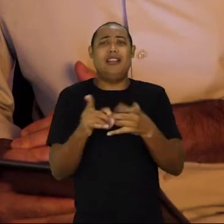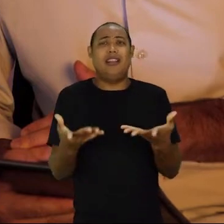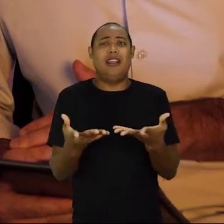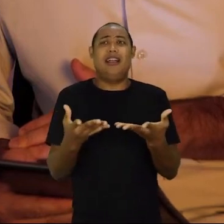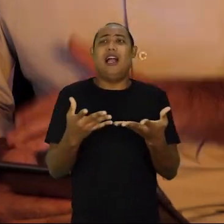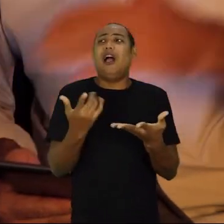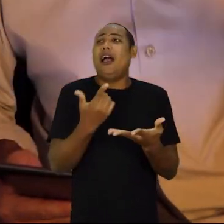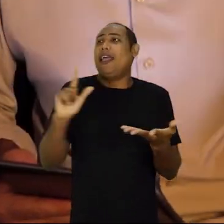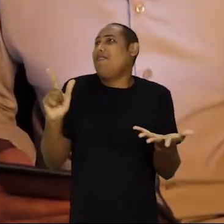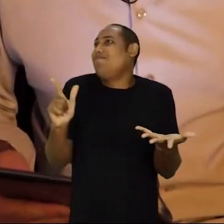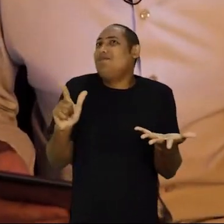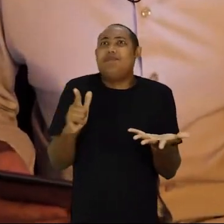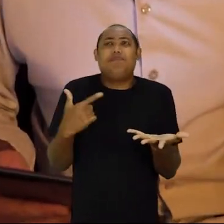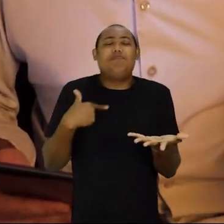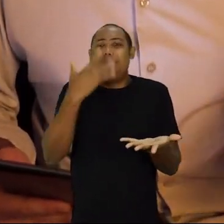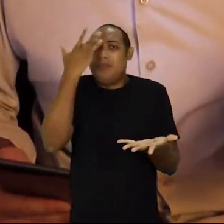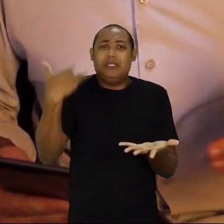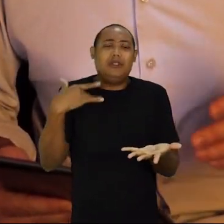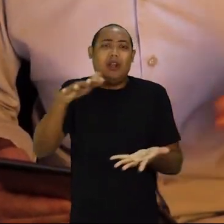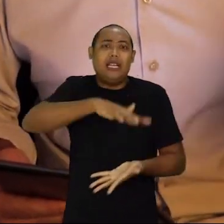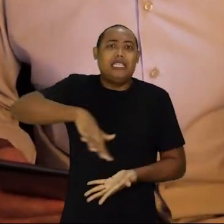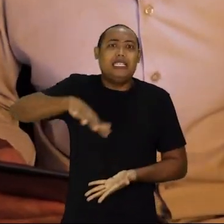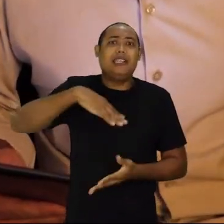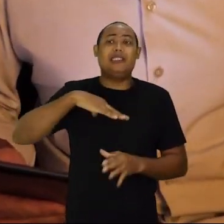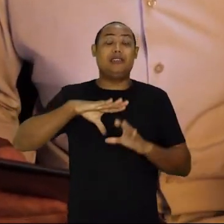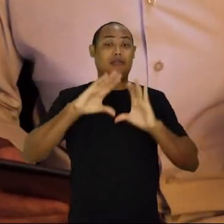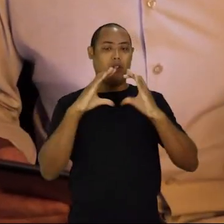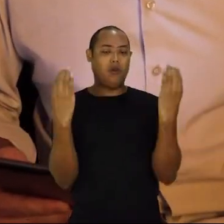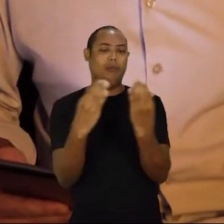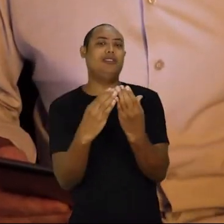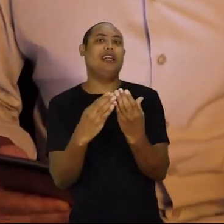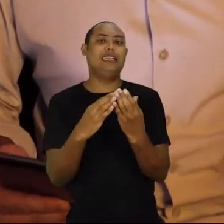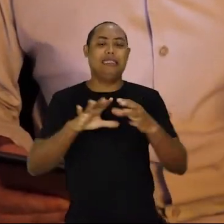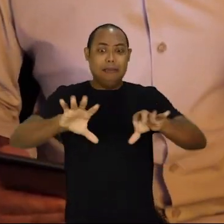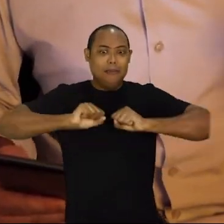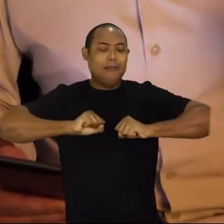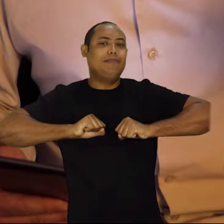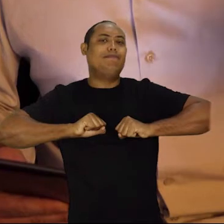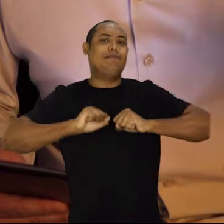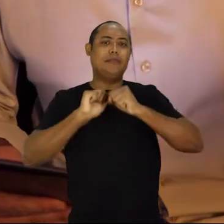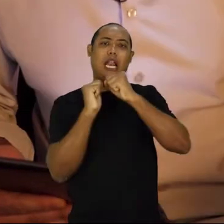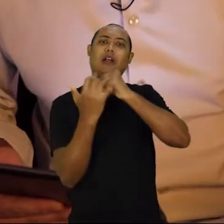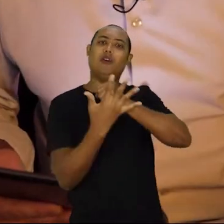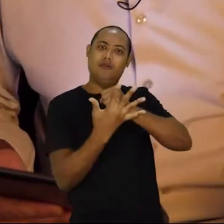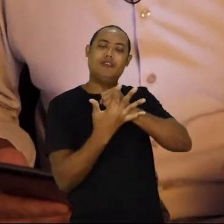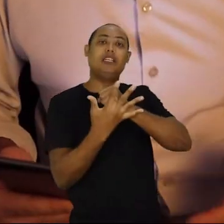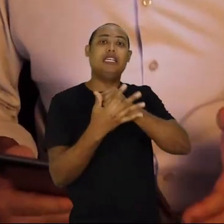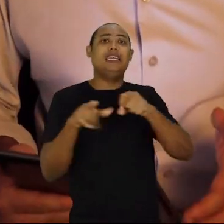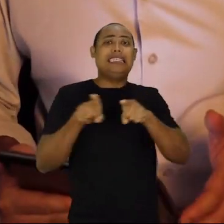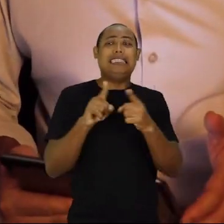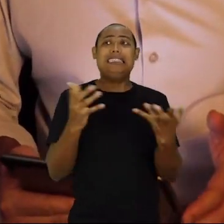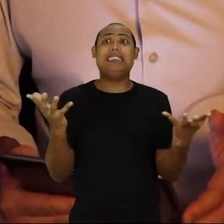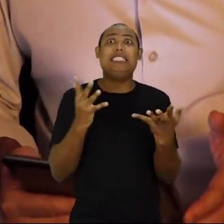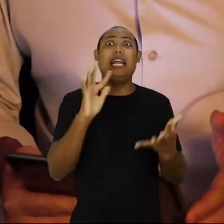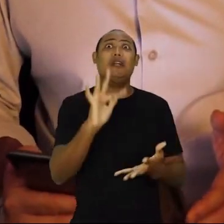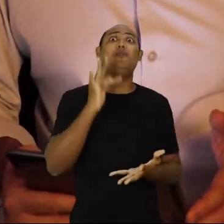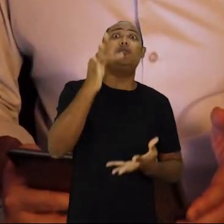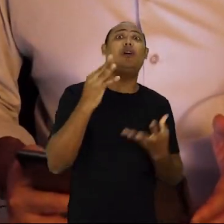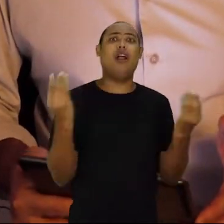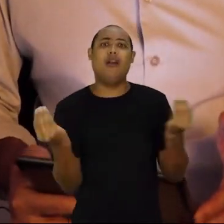o medo de ter familiares, parentes, pessoas de nossa